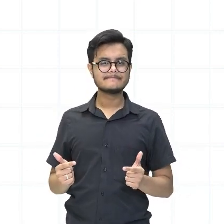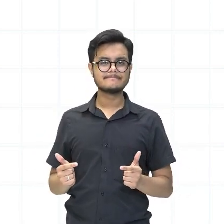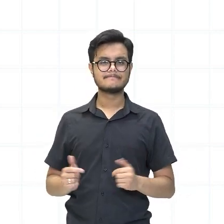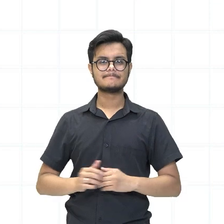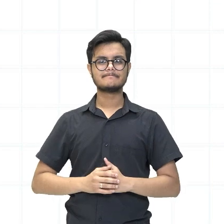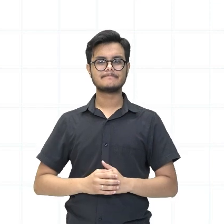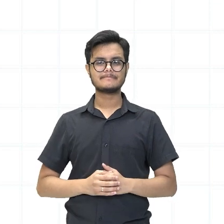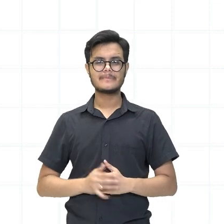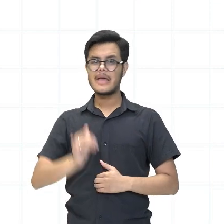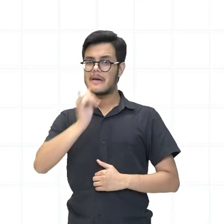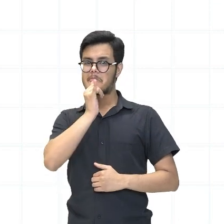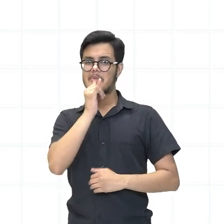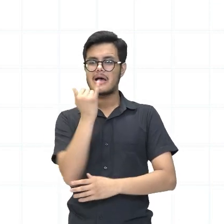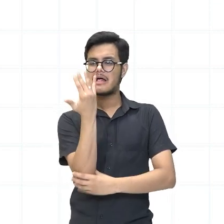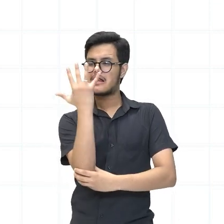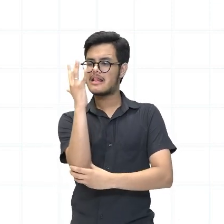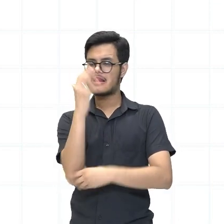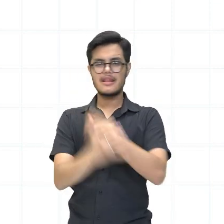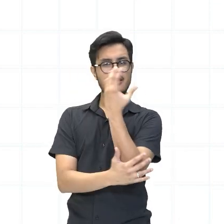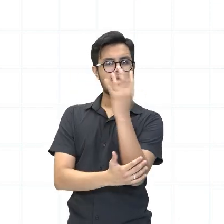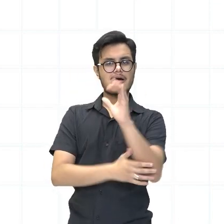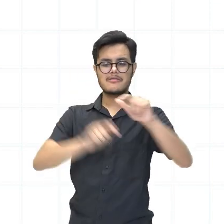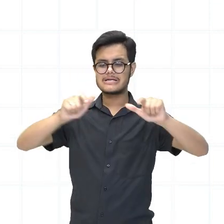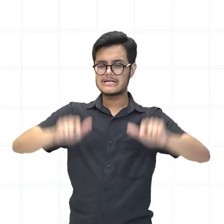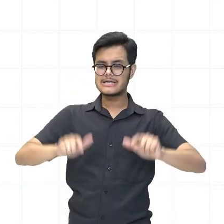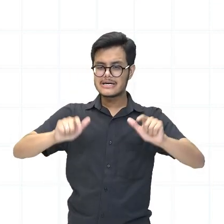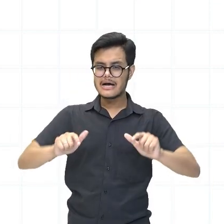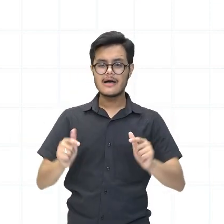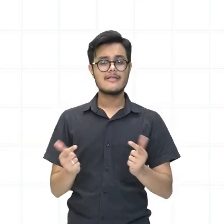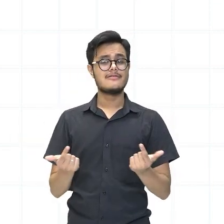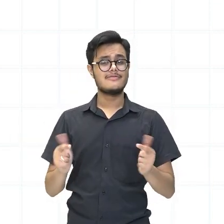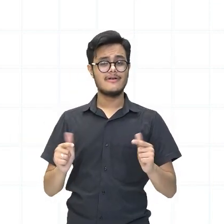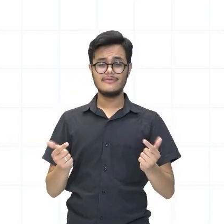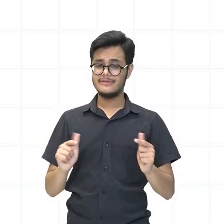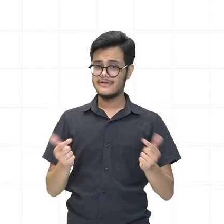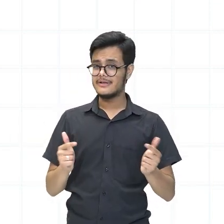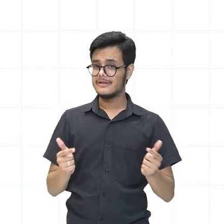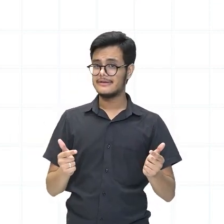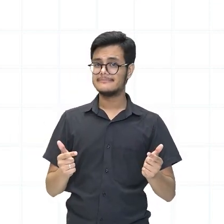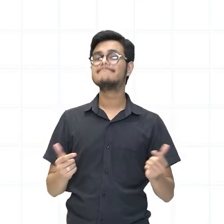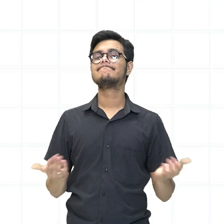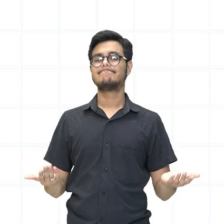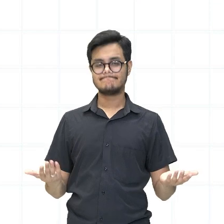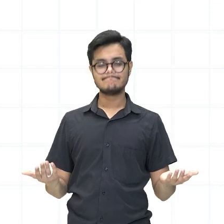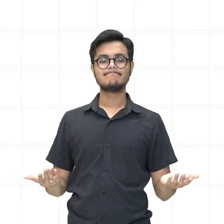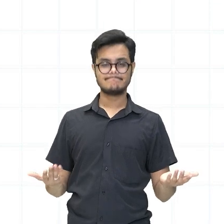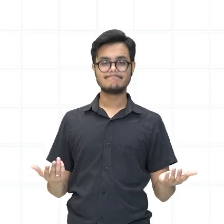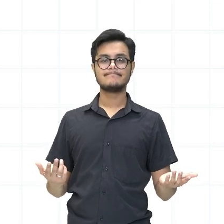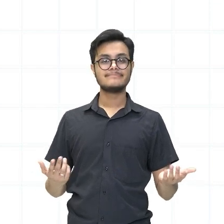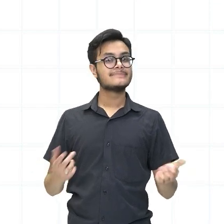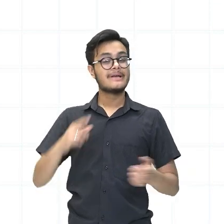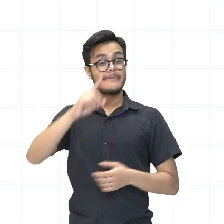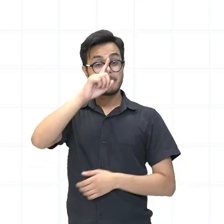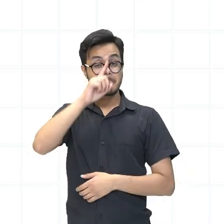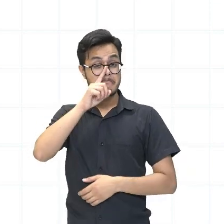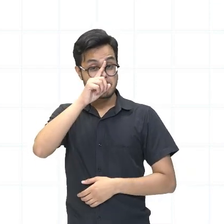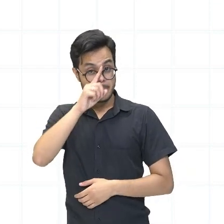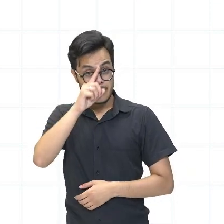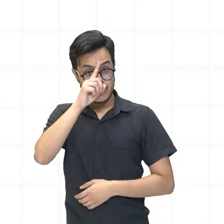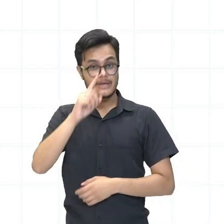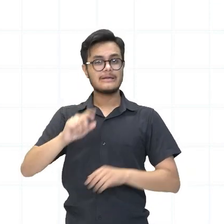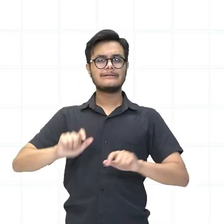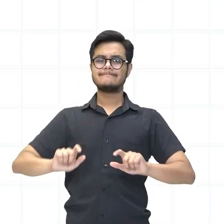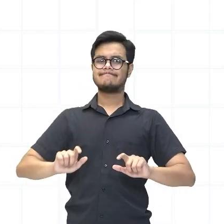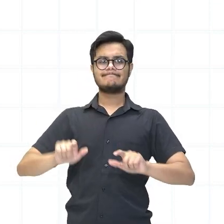de verde, de locais, de árvores nessas regiões, também agravam condições nas